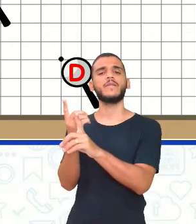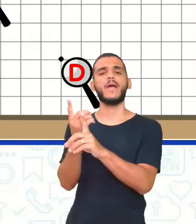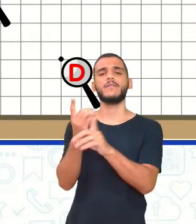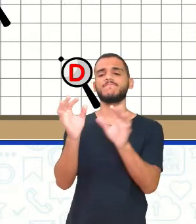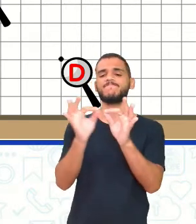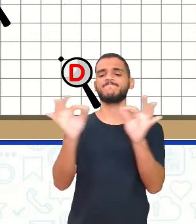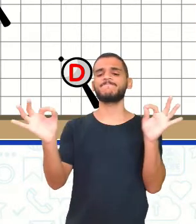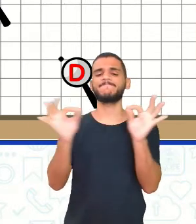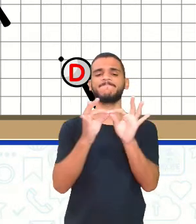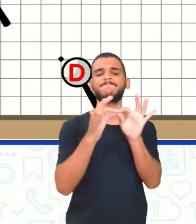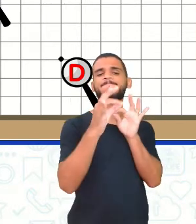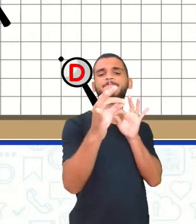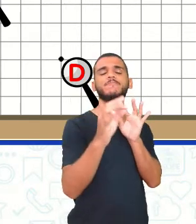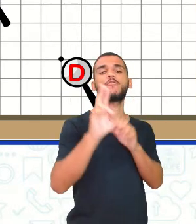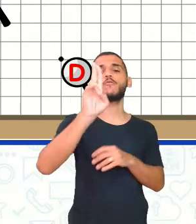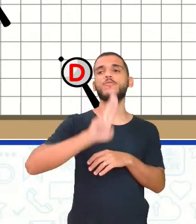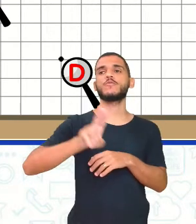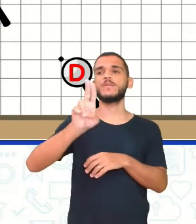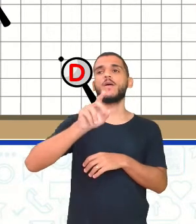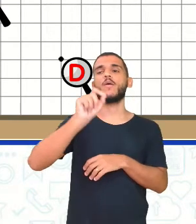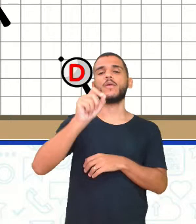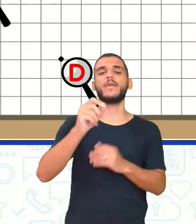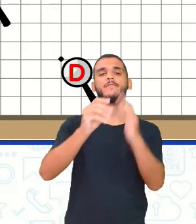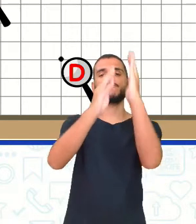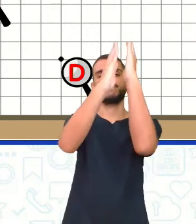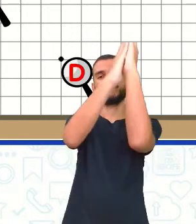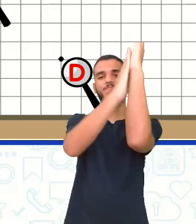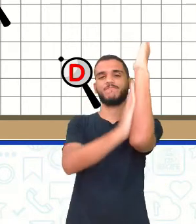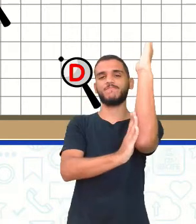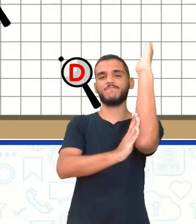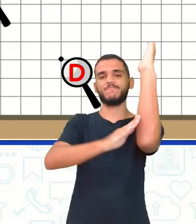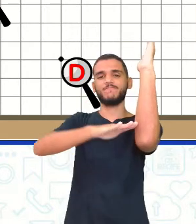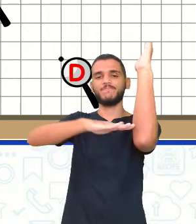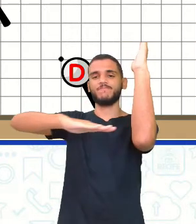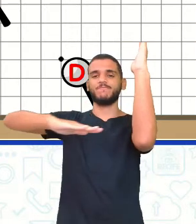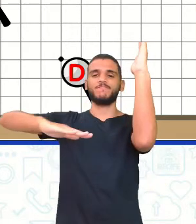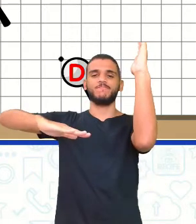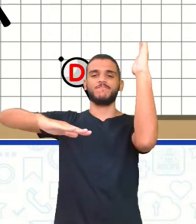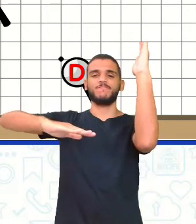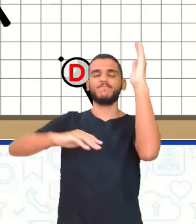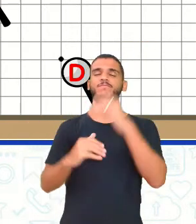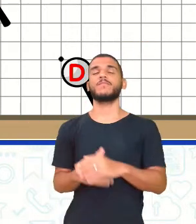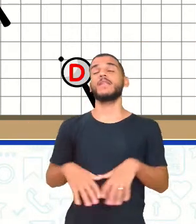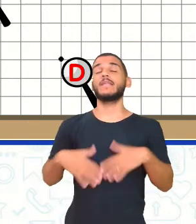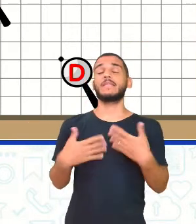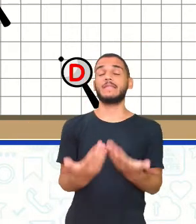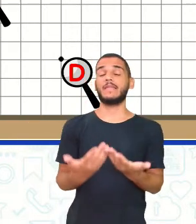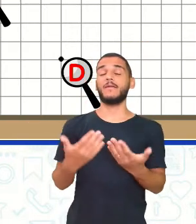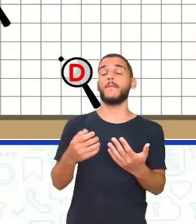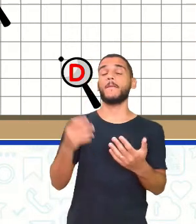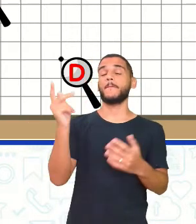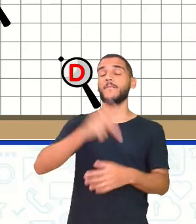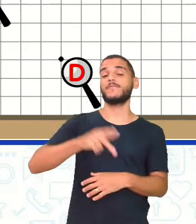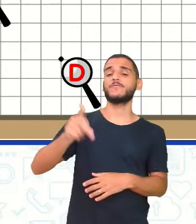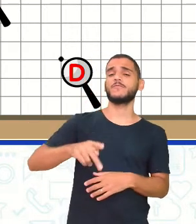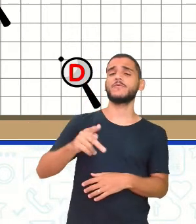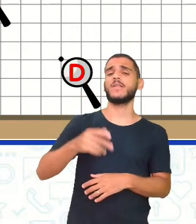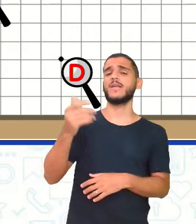quê? As coordenadas cartesianas, que é no plano. Professora, a senhora disse que